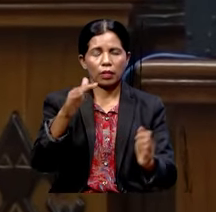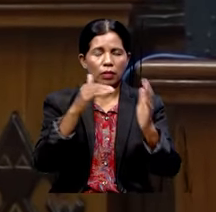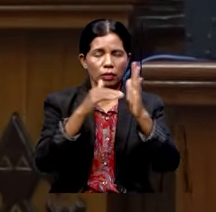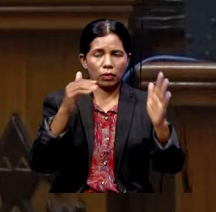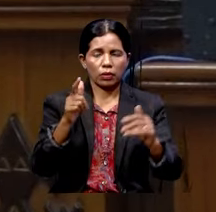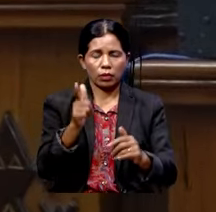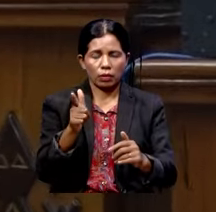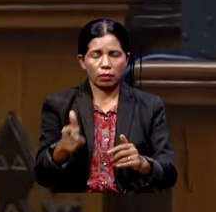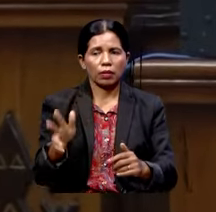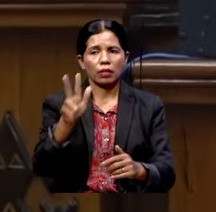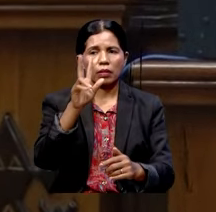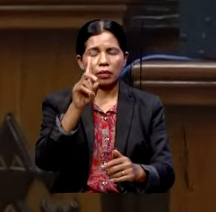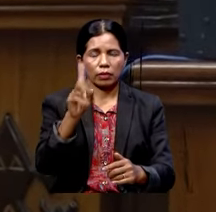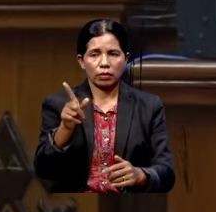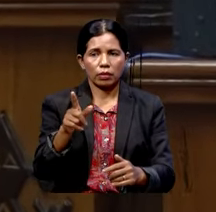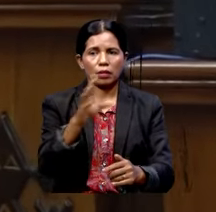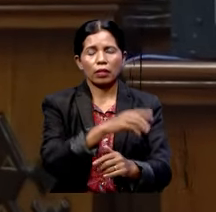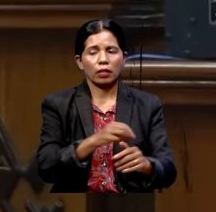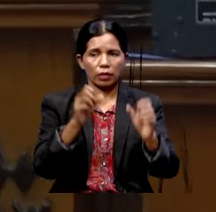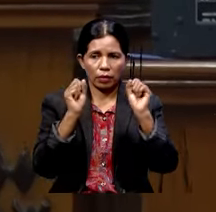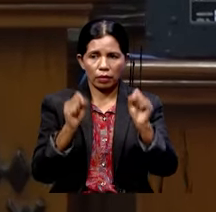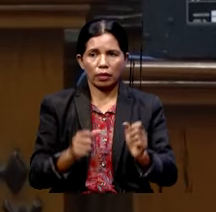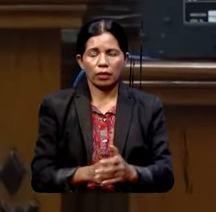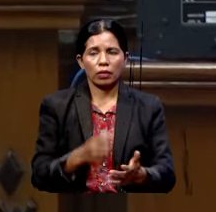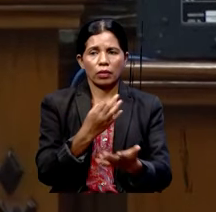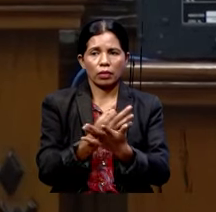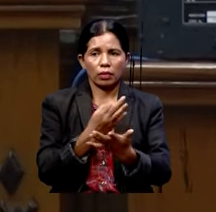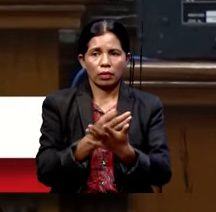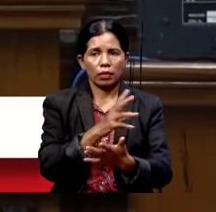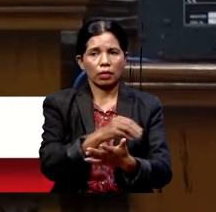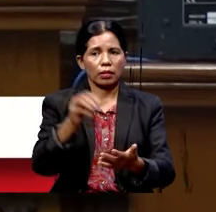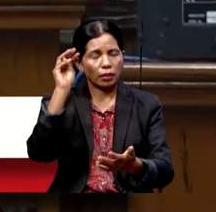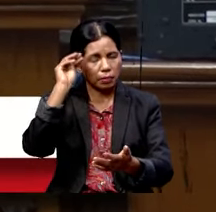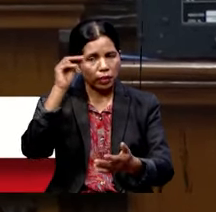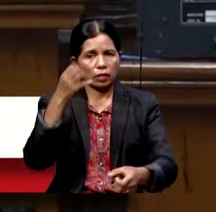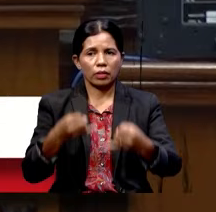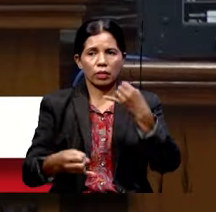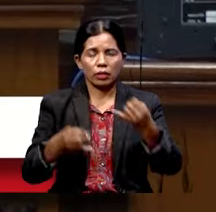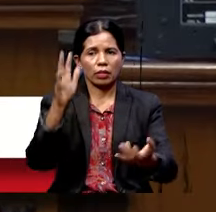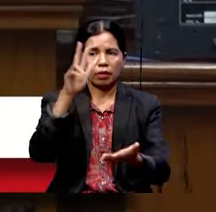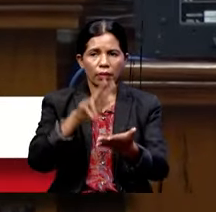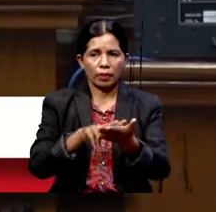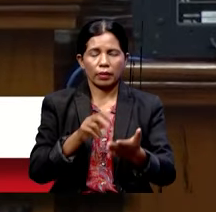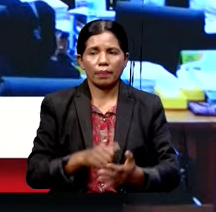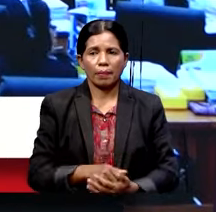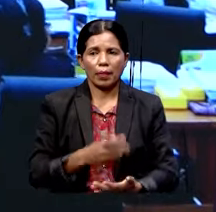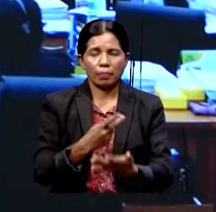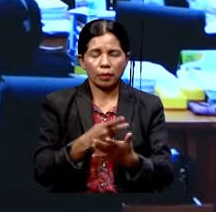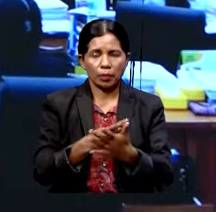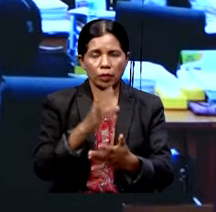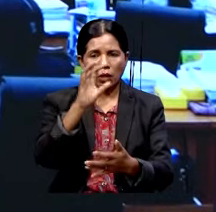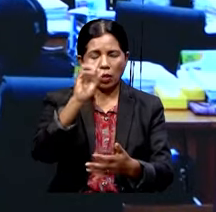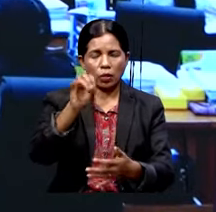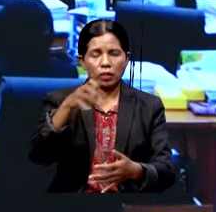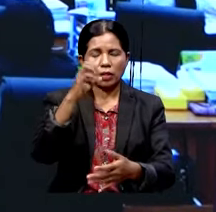20, abstenção 1. Rodinuné, orçamento do Ministério da Justiça passa. Proposta de Orçamento Geral do Estado tinha